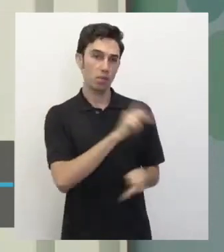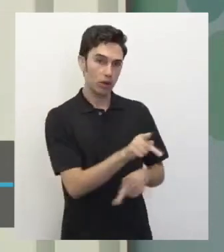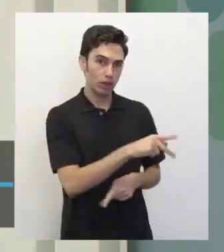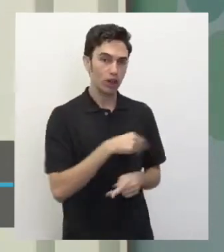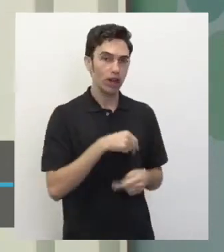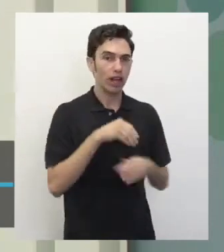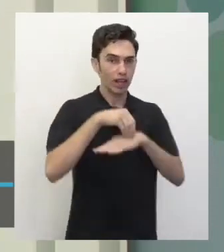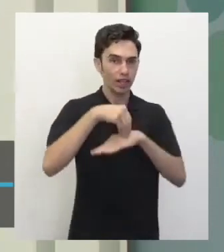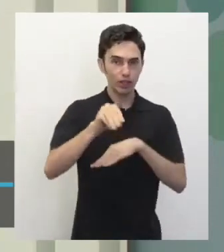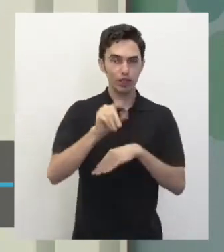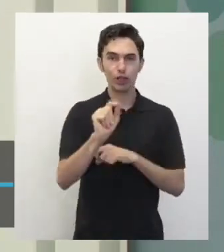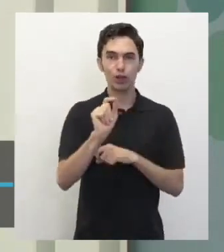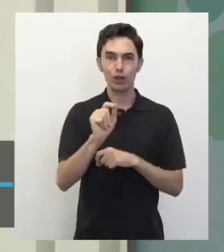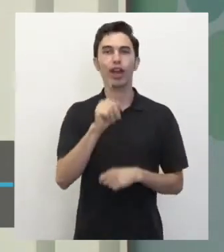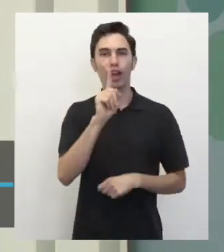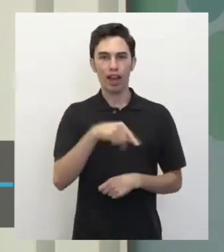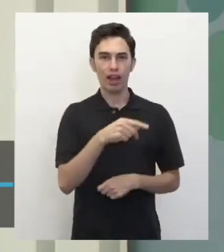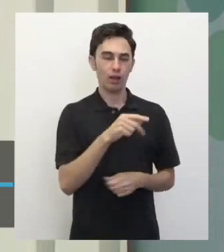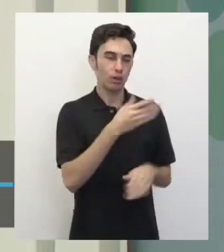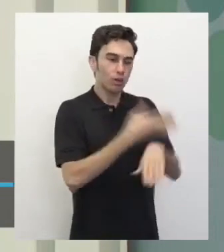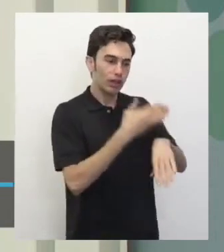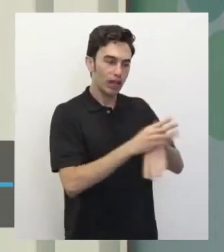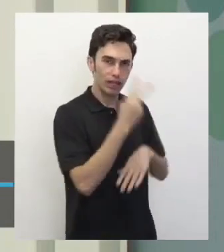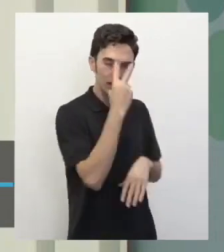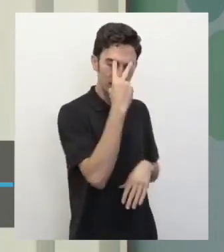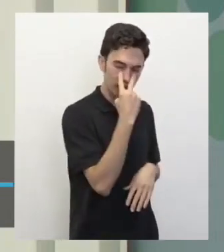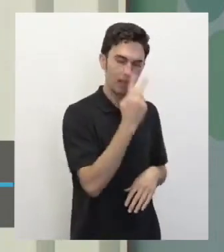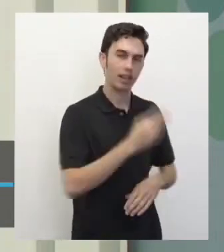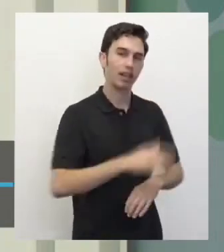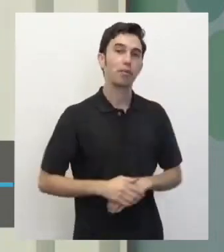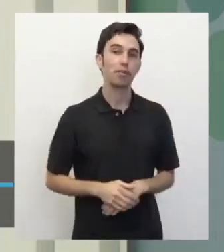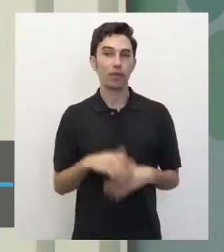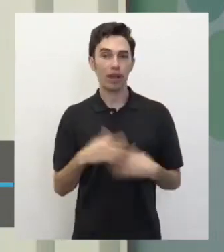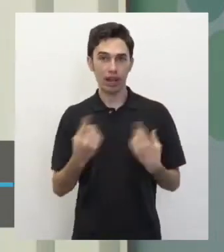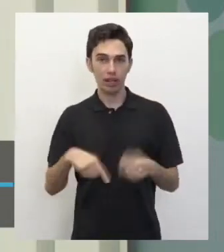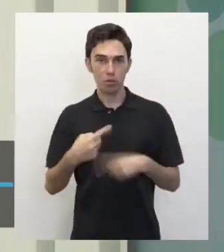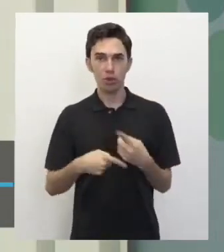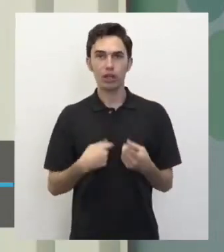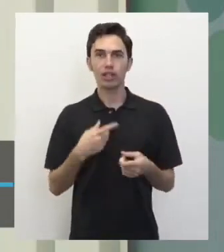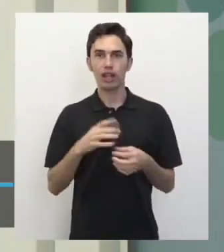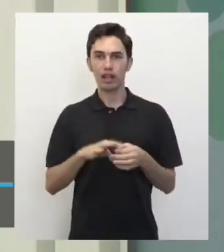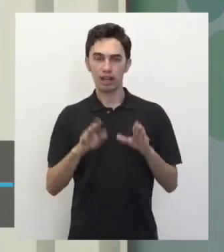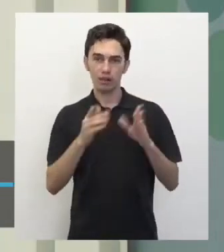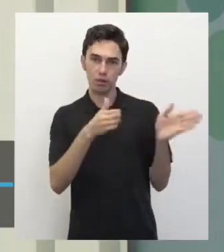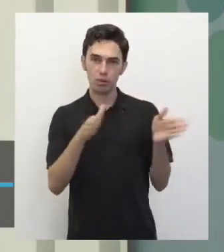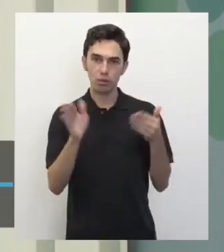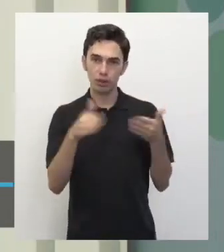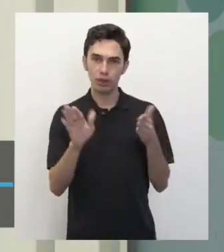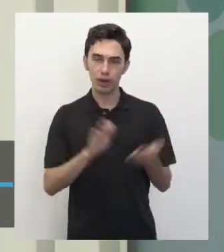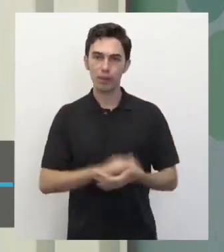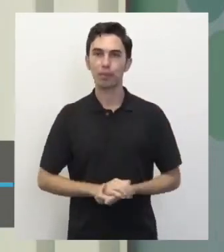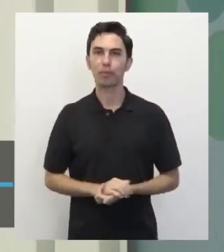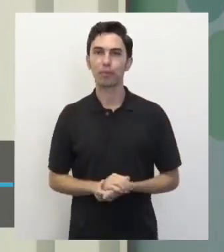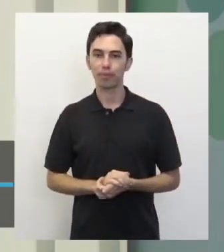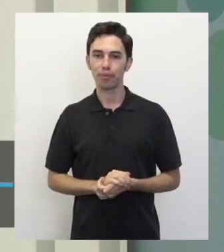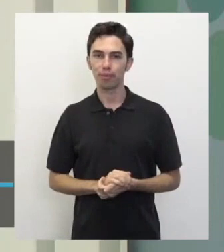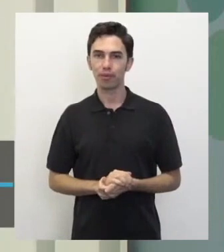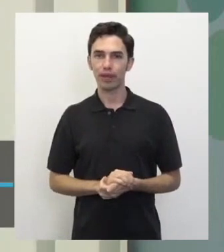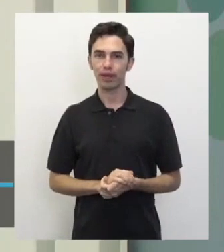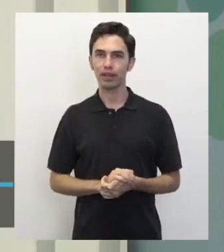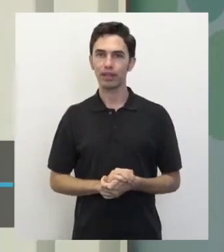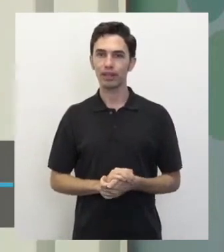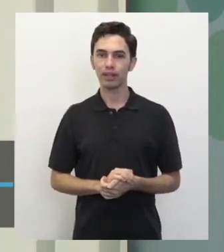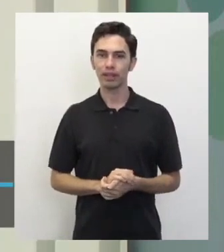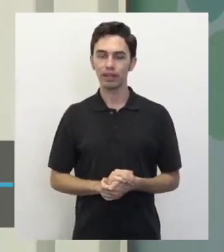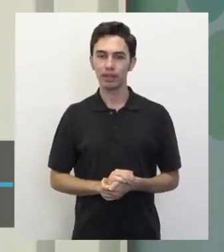demais aulas, vamos pegando os demais livros, as demais indicações e liberando para vocês aqui, porque é muito bacana. Outra coisa,